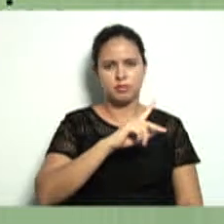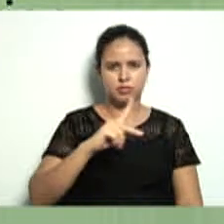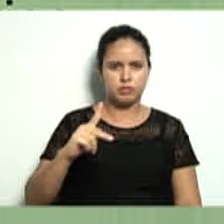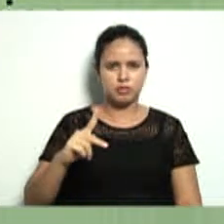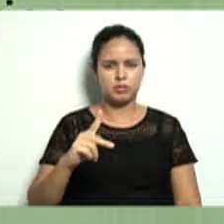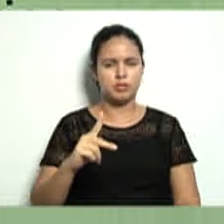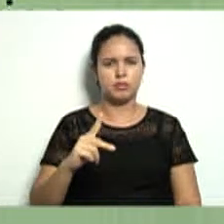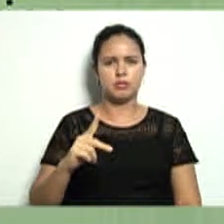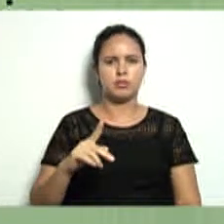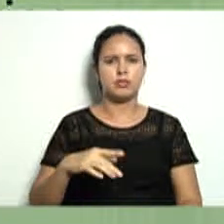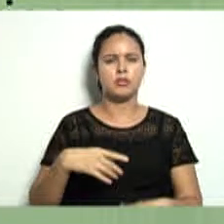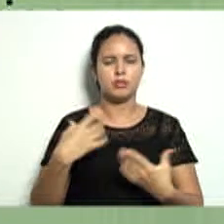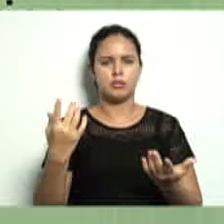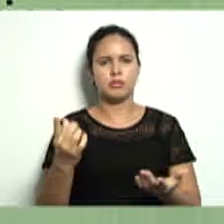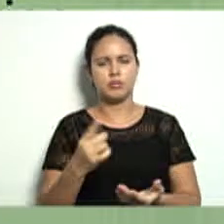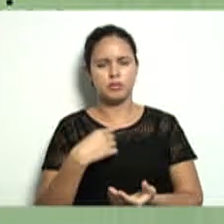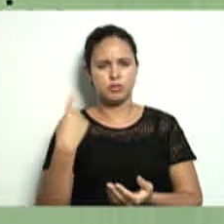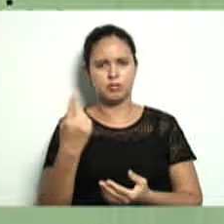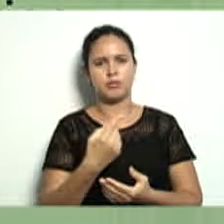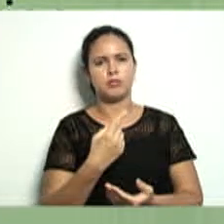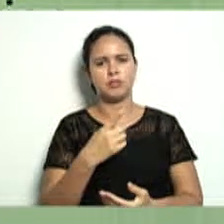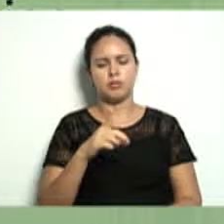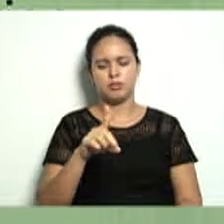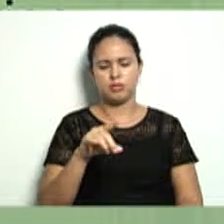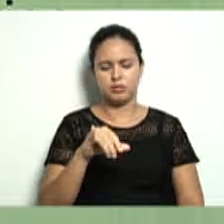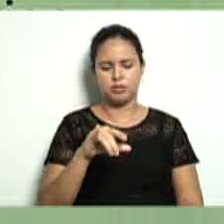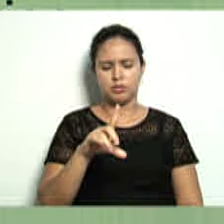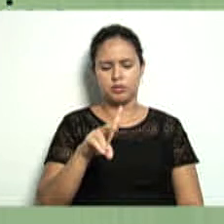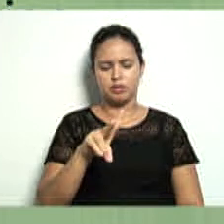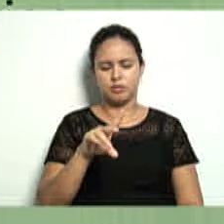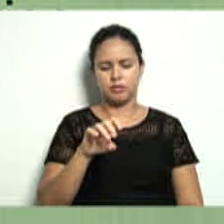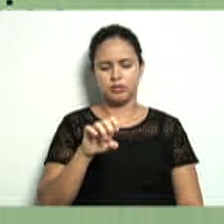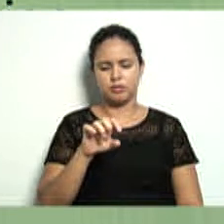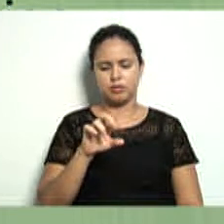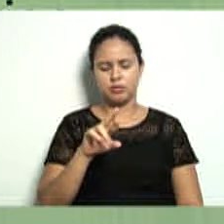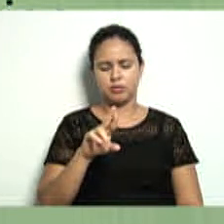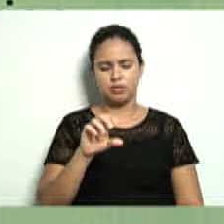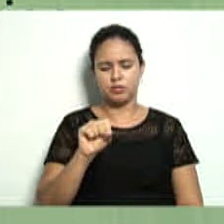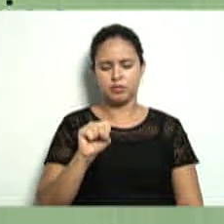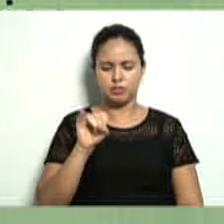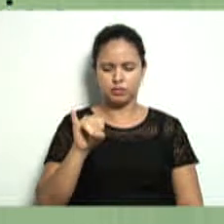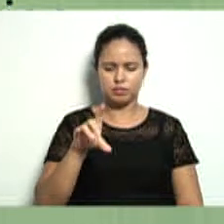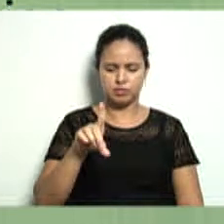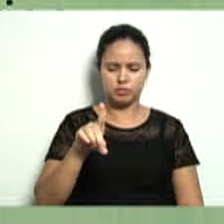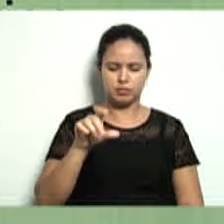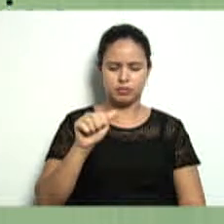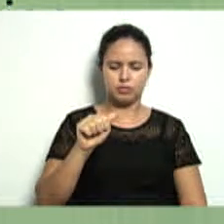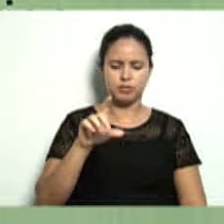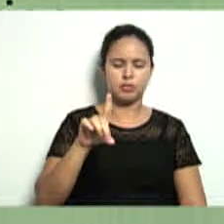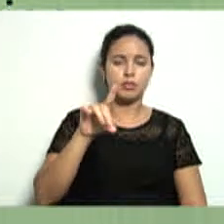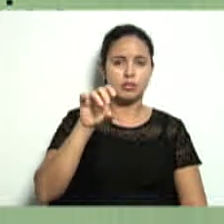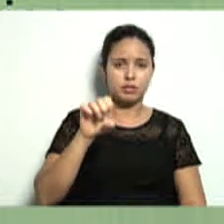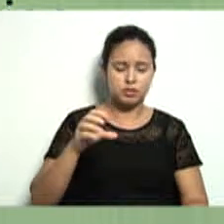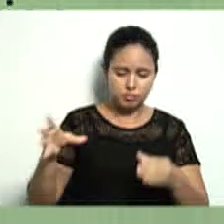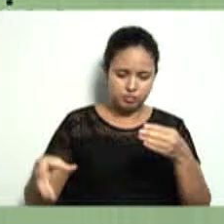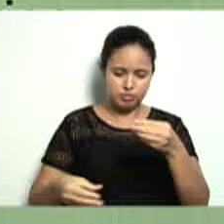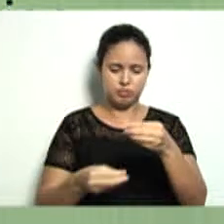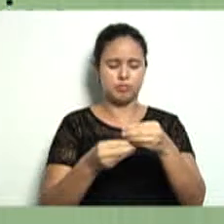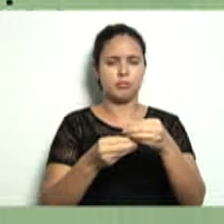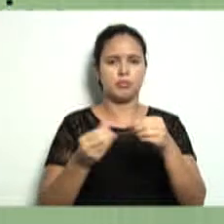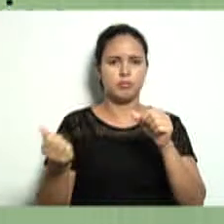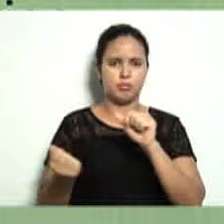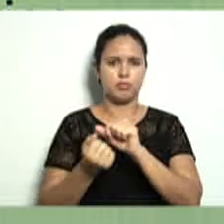corporativa é que a diversidade ela seja incorporada. Aqueles que têm mais dificuldades, eles venham junto com a empresa, junto